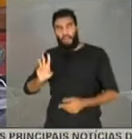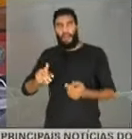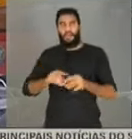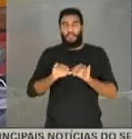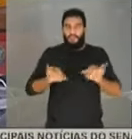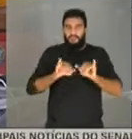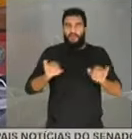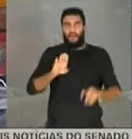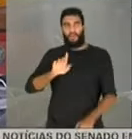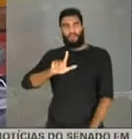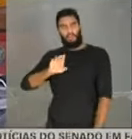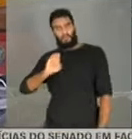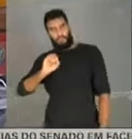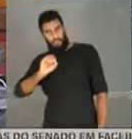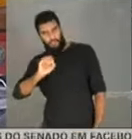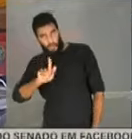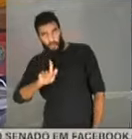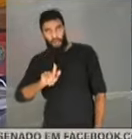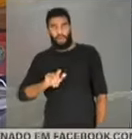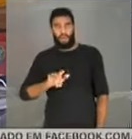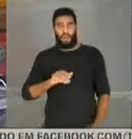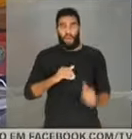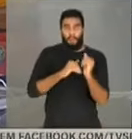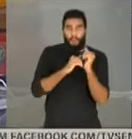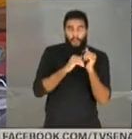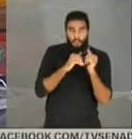informação, senador Girão. Quebrou o sigilo.